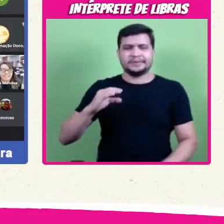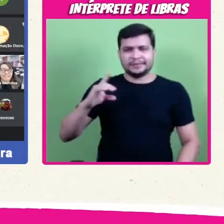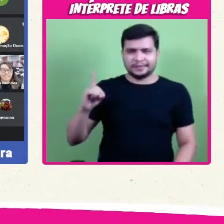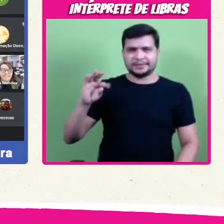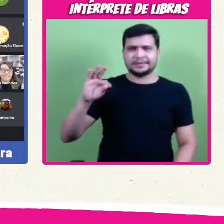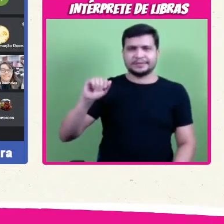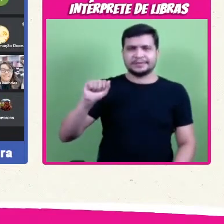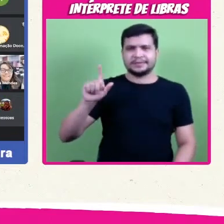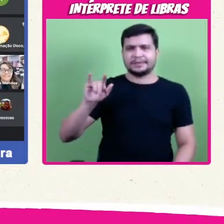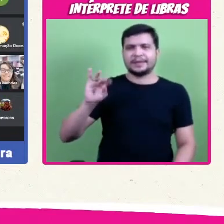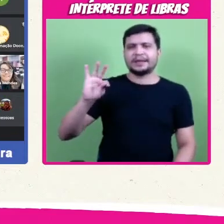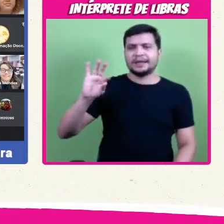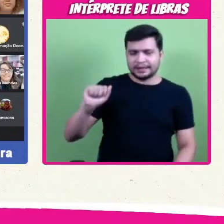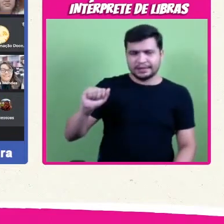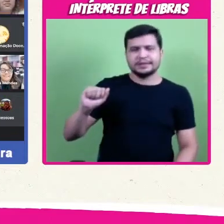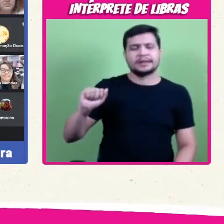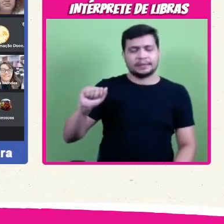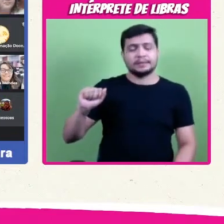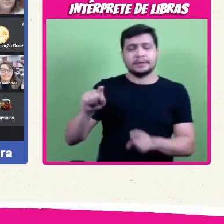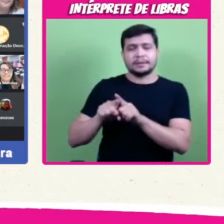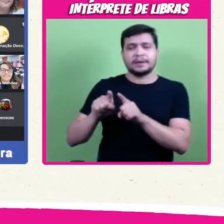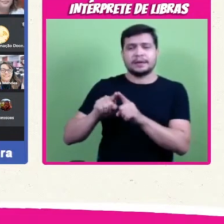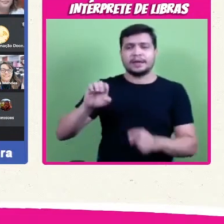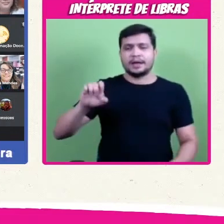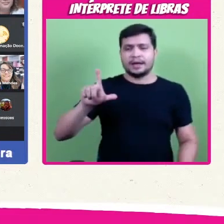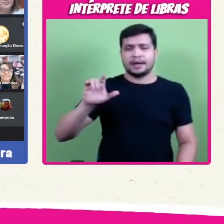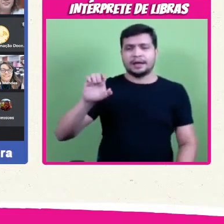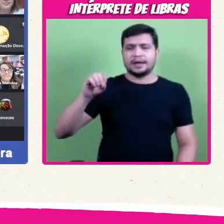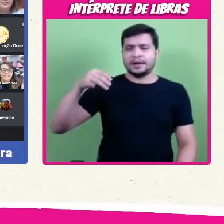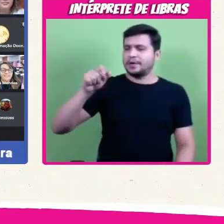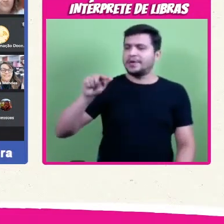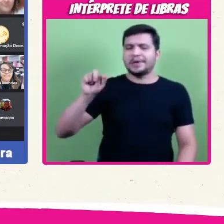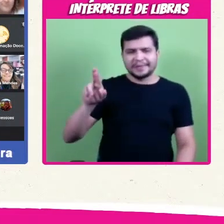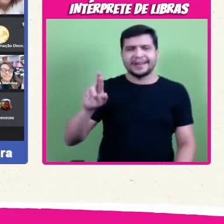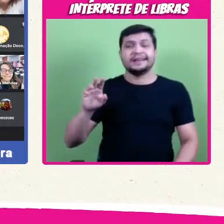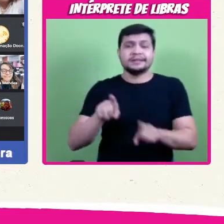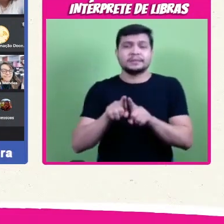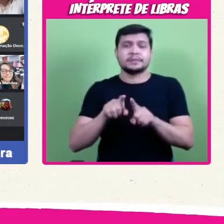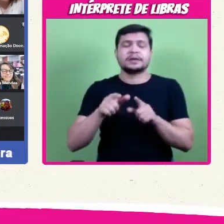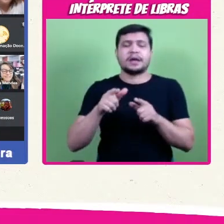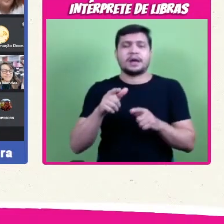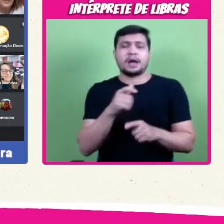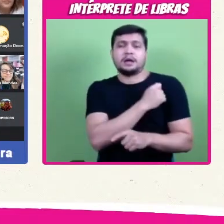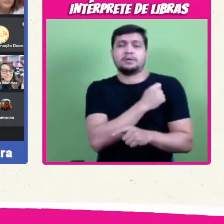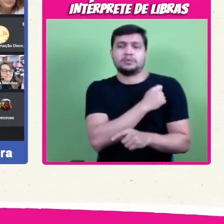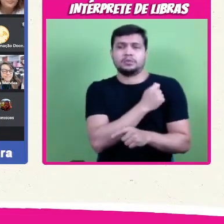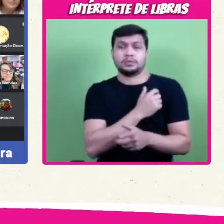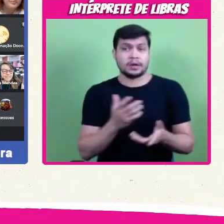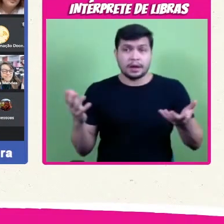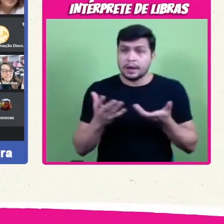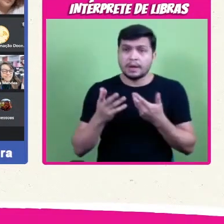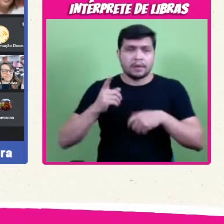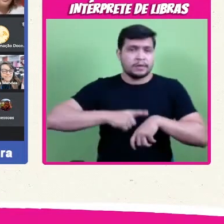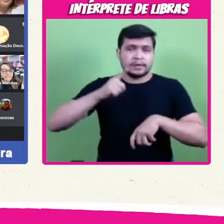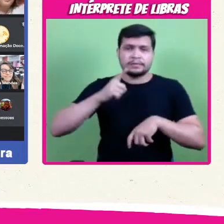Eleomar também, e a todos os alunos que estão acompanhando nesse momento, ao vivo, lá na escola, no Vivina Monteiro, assistindo essa